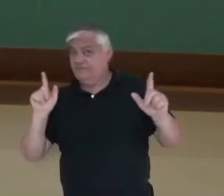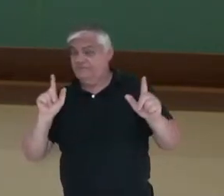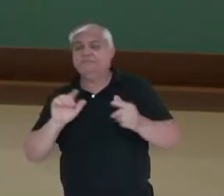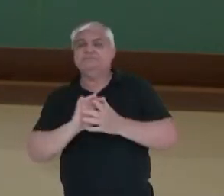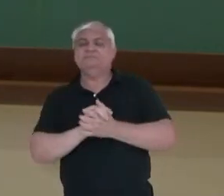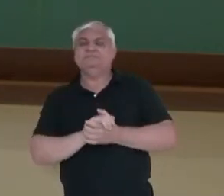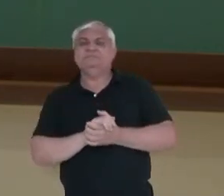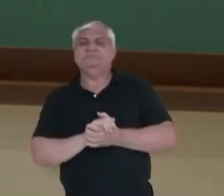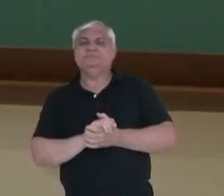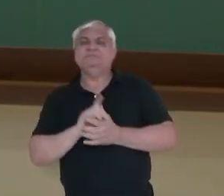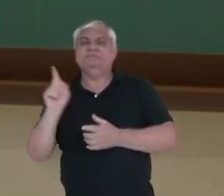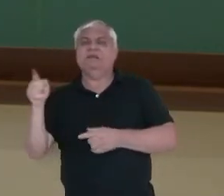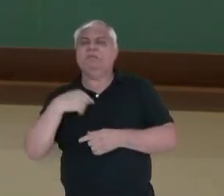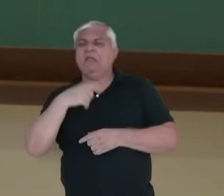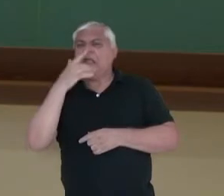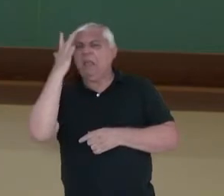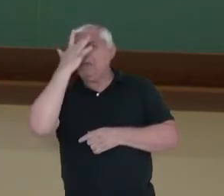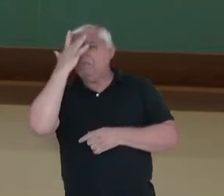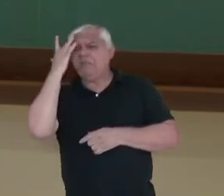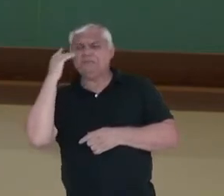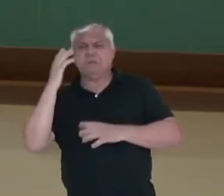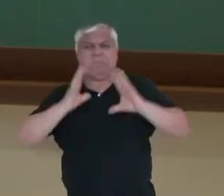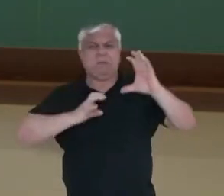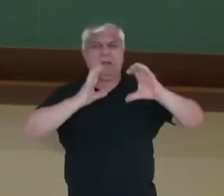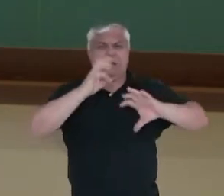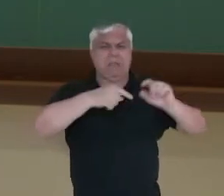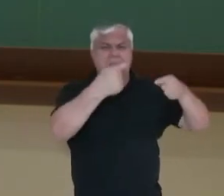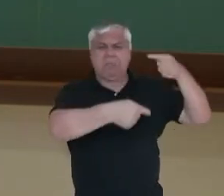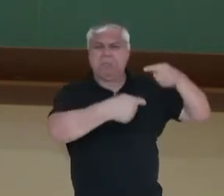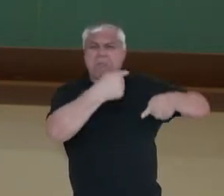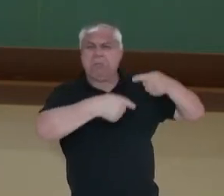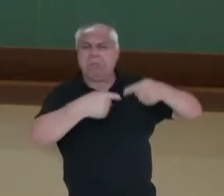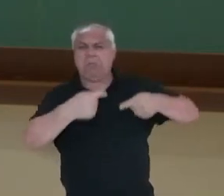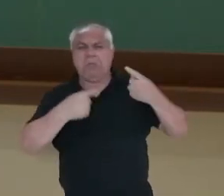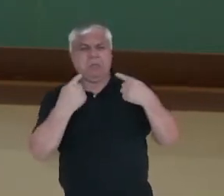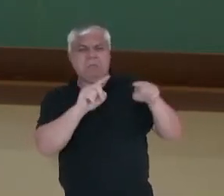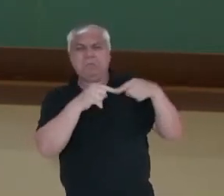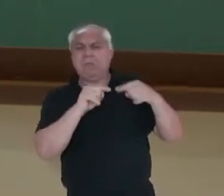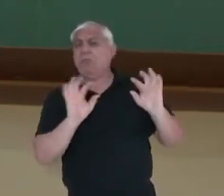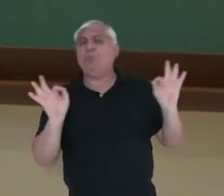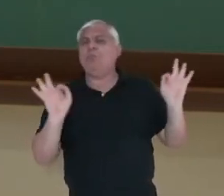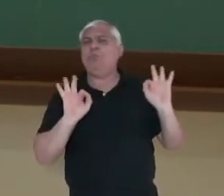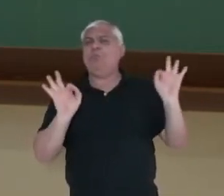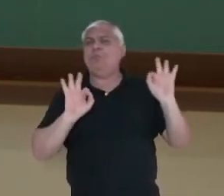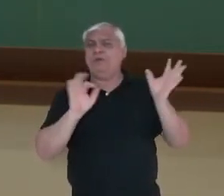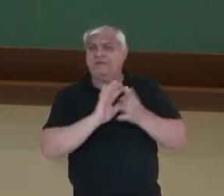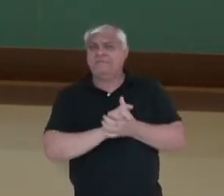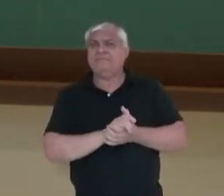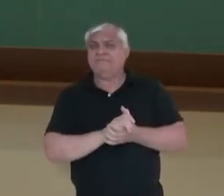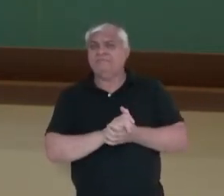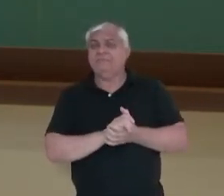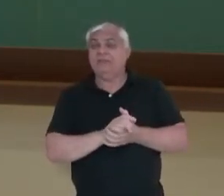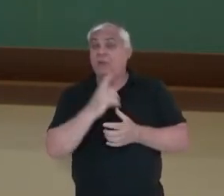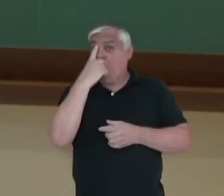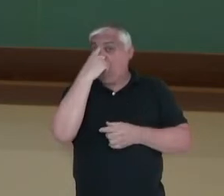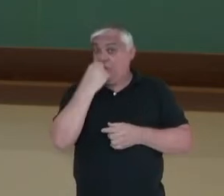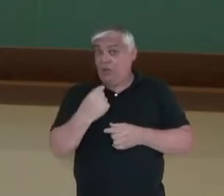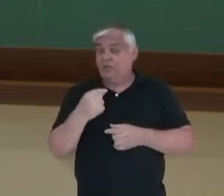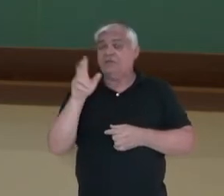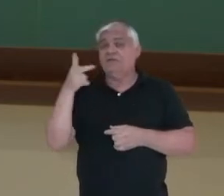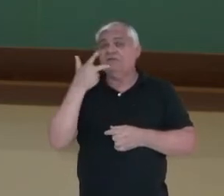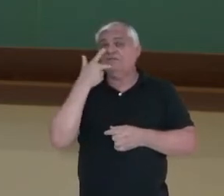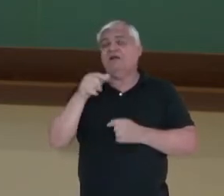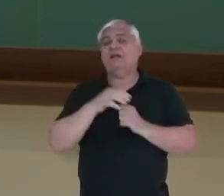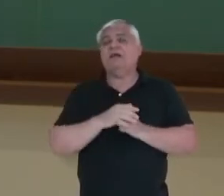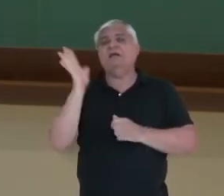ele não acha que as pessoas estão num conflito, numa briga constante de uns contra os outros, não, tá? Para o John Locke, as pessoas